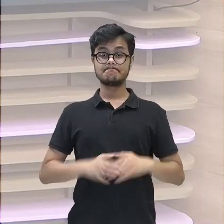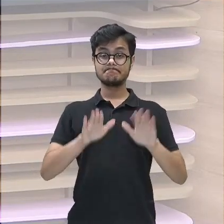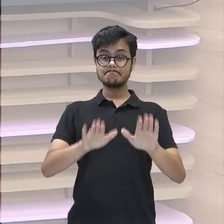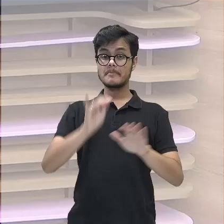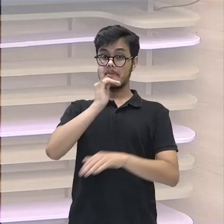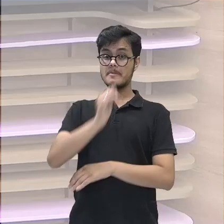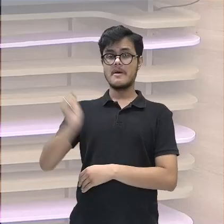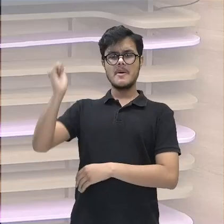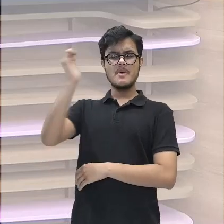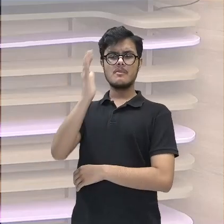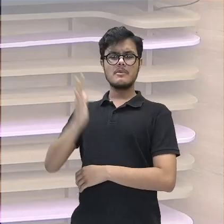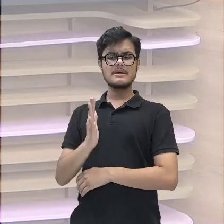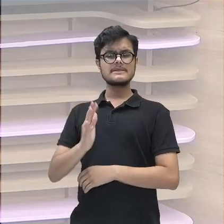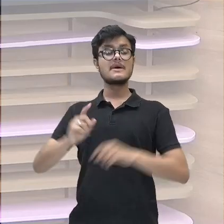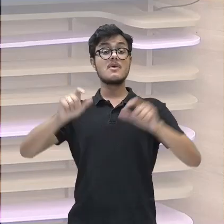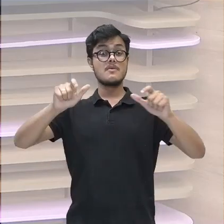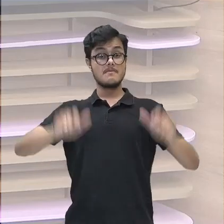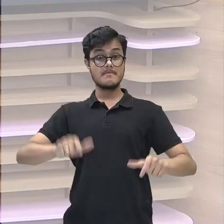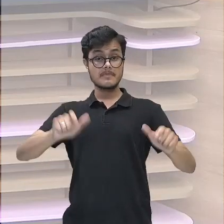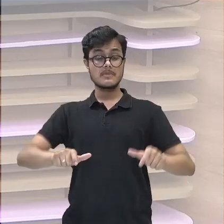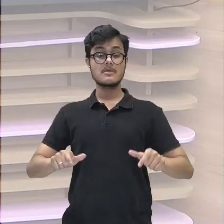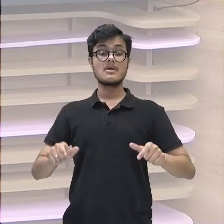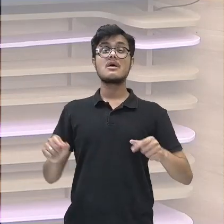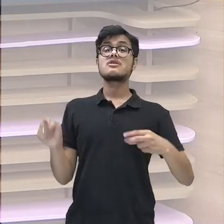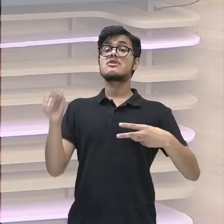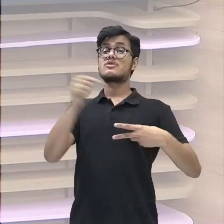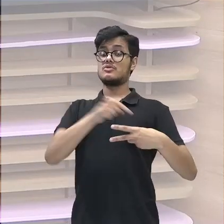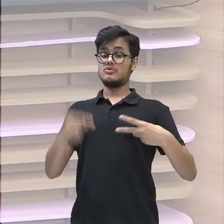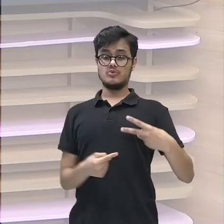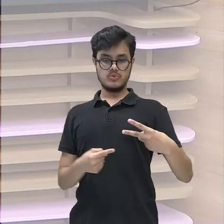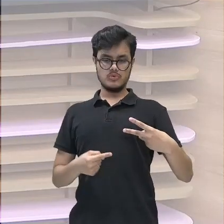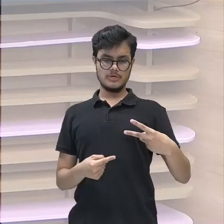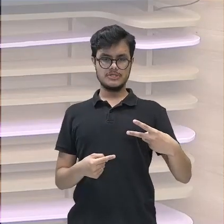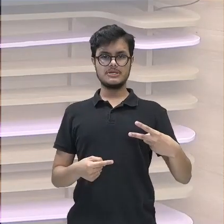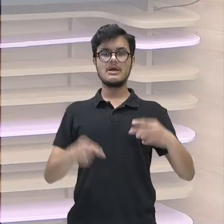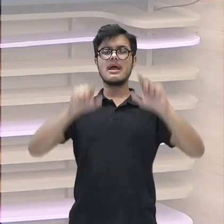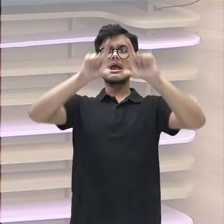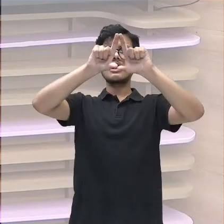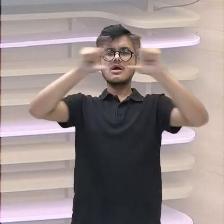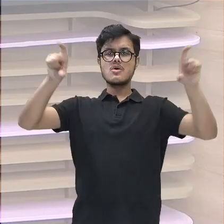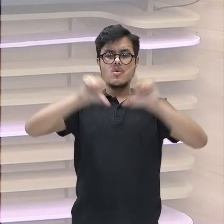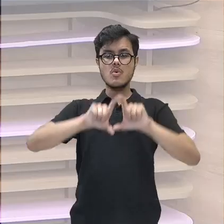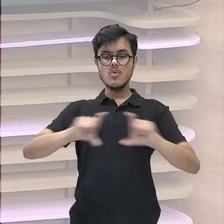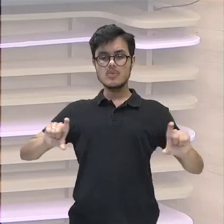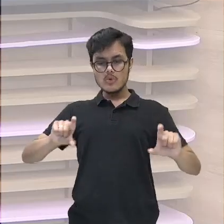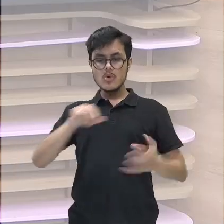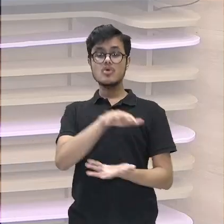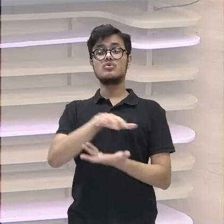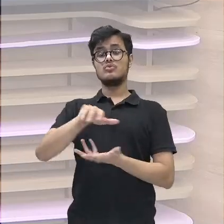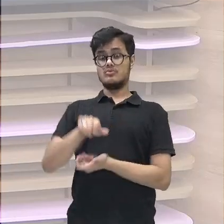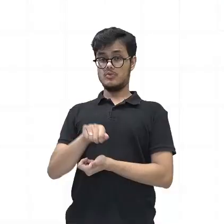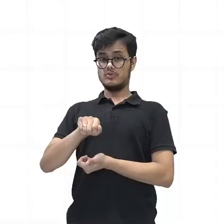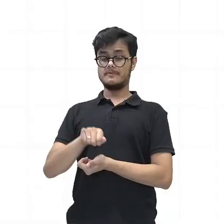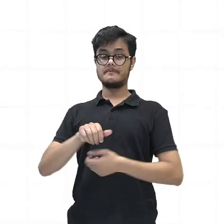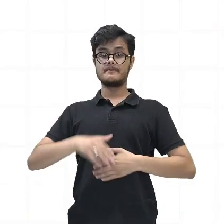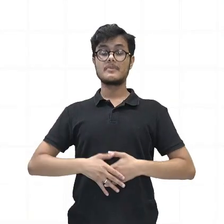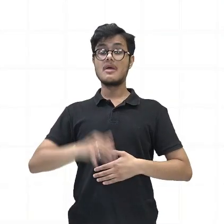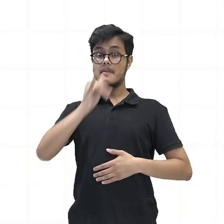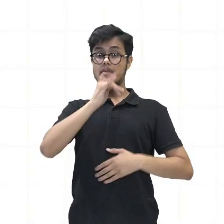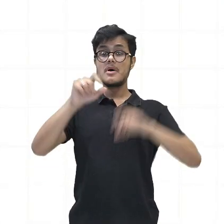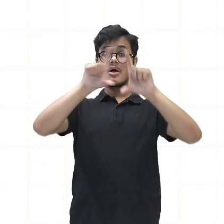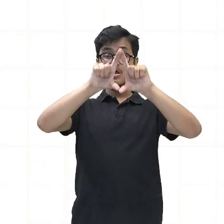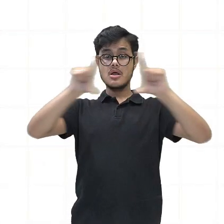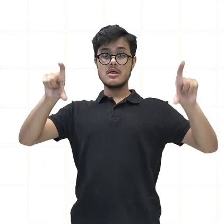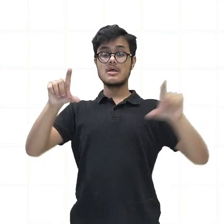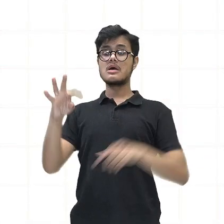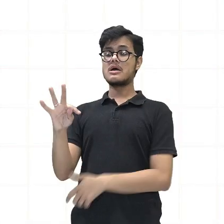ele está localizado em duas zonas térmicas da Terra. A maior parte do território